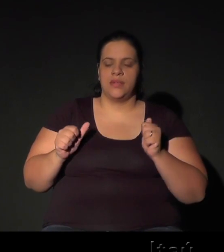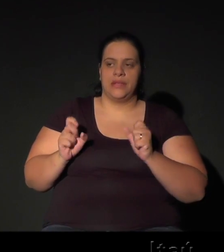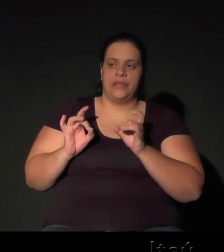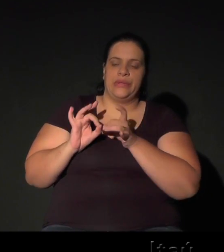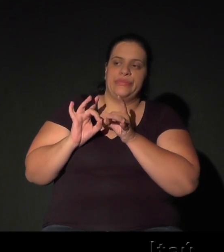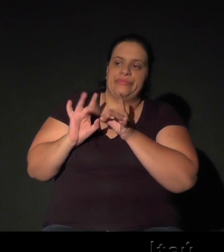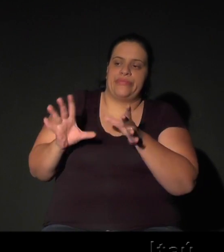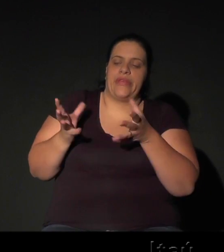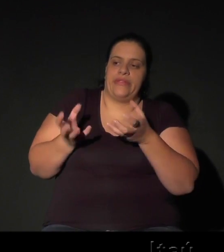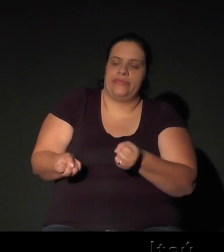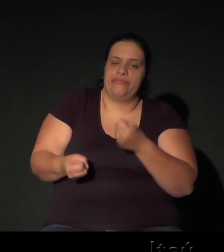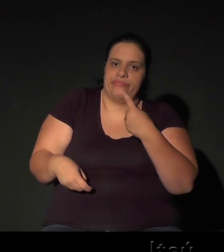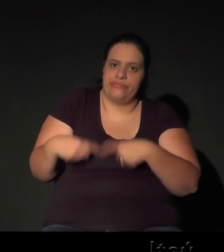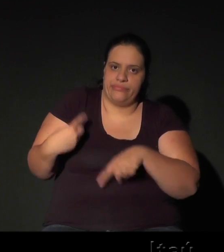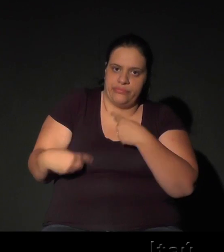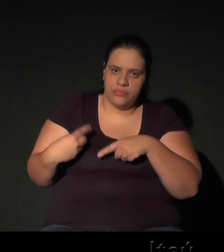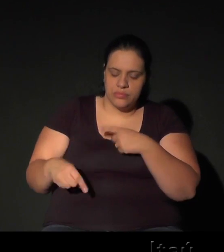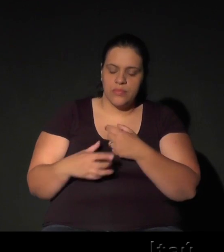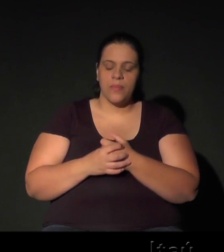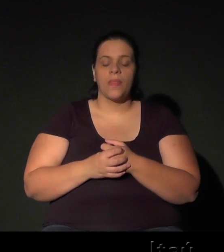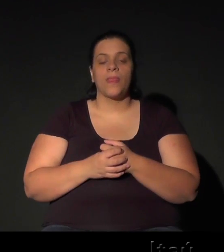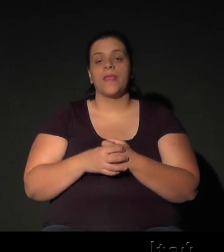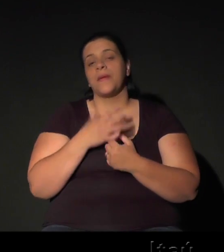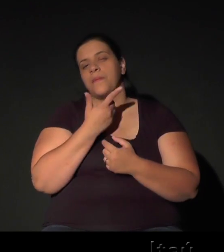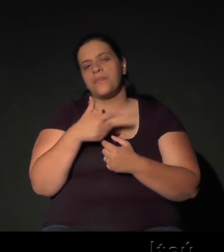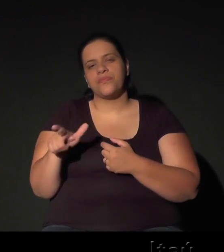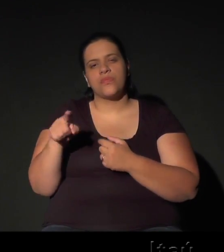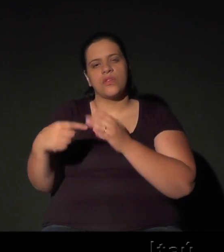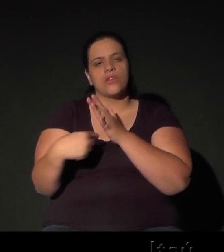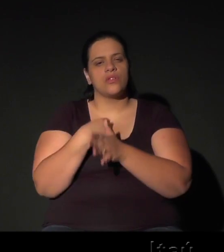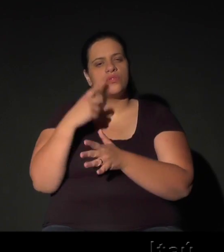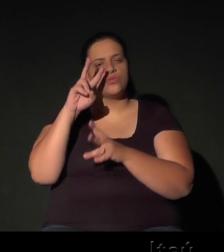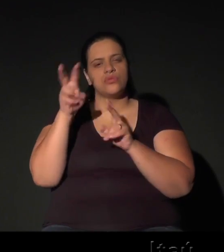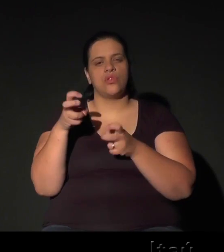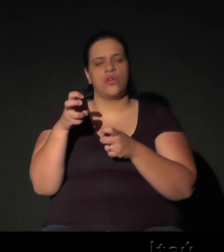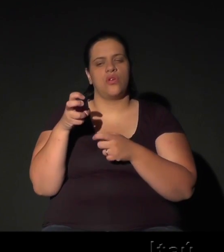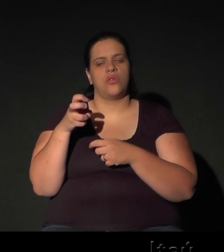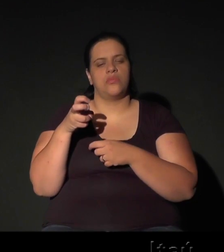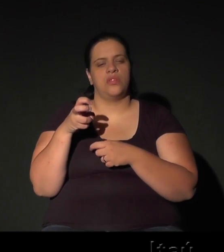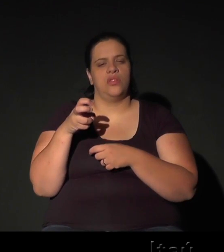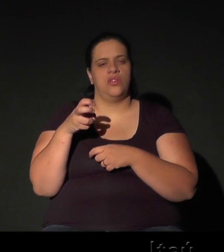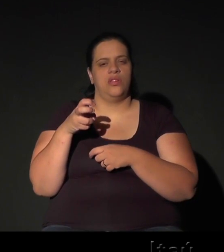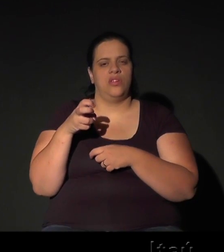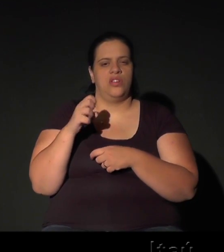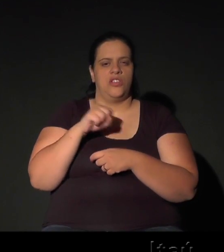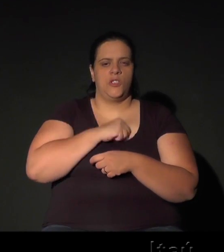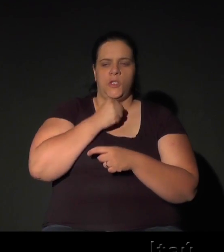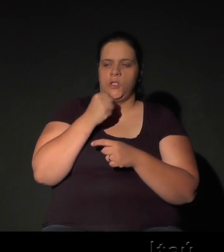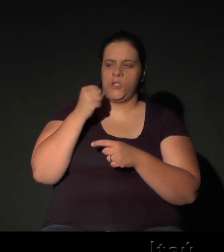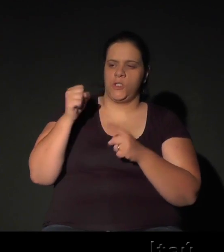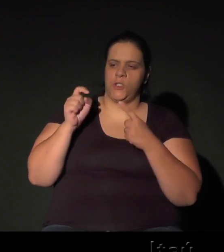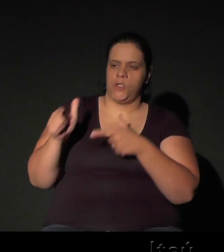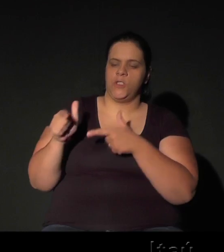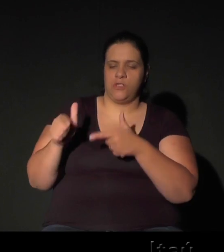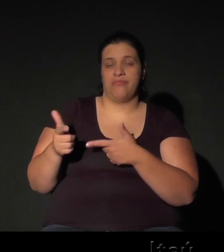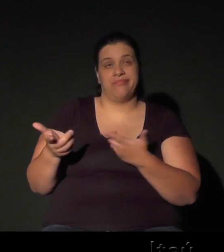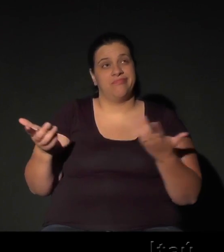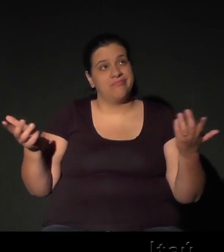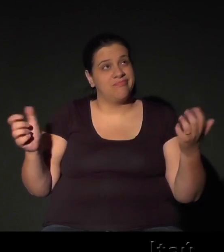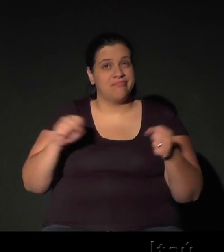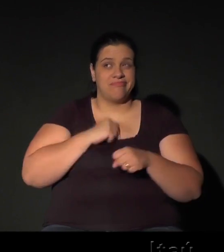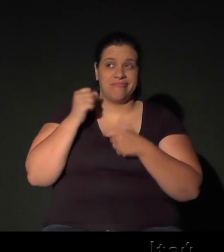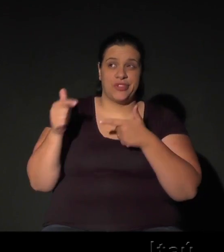debater sistemas nesse campo é a questão do discurso de ódio é enfim né discur de